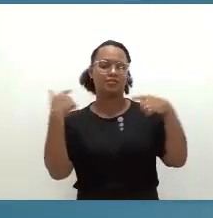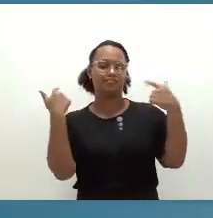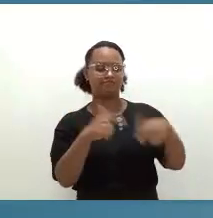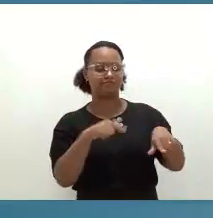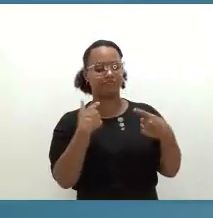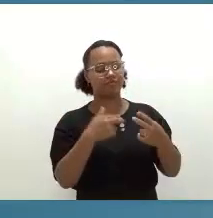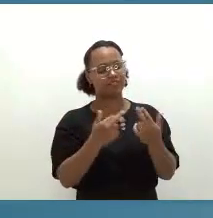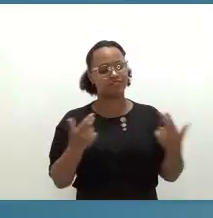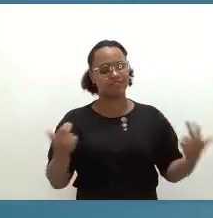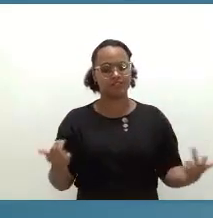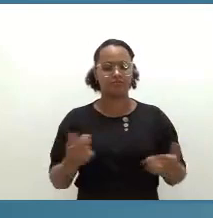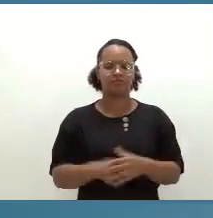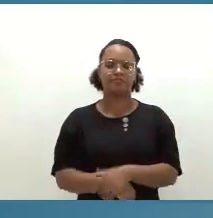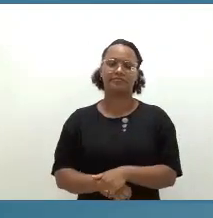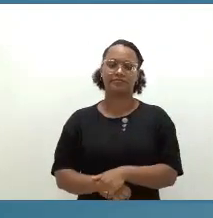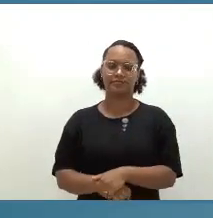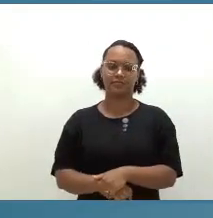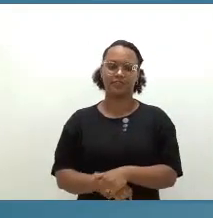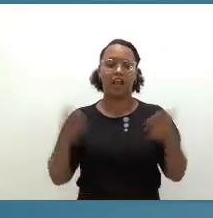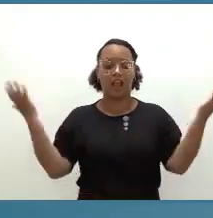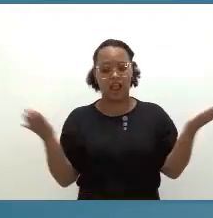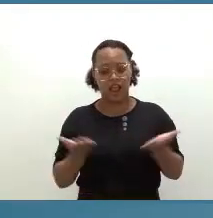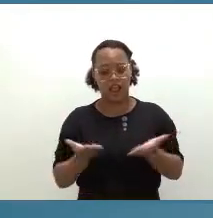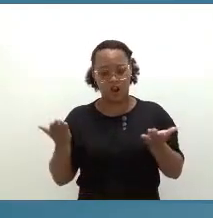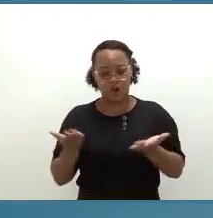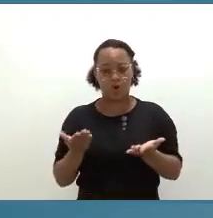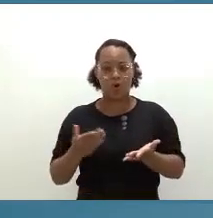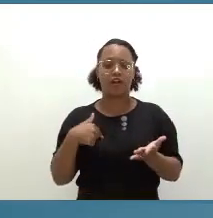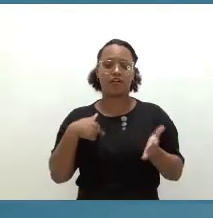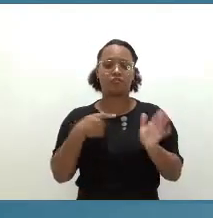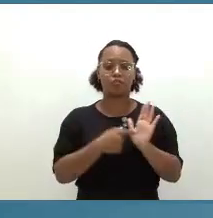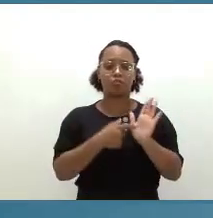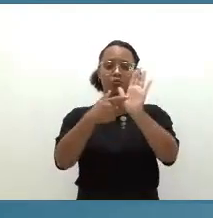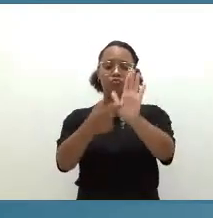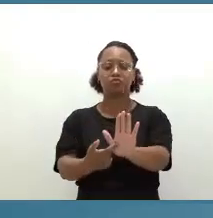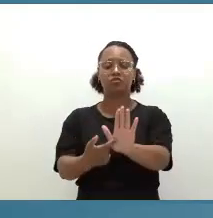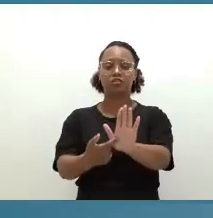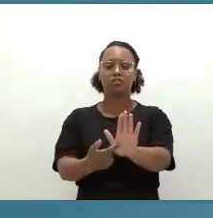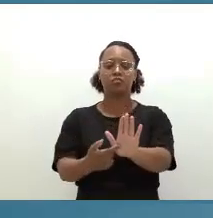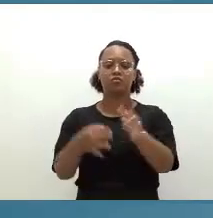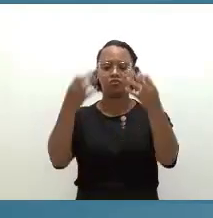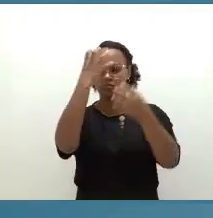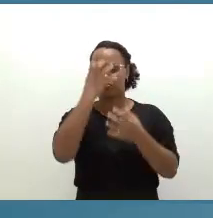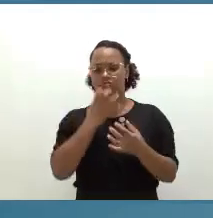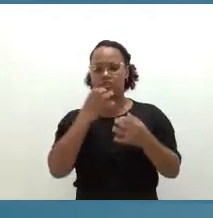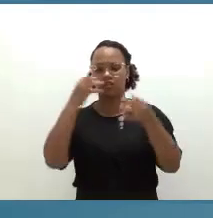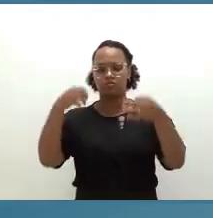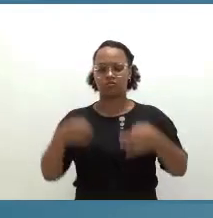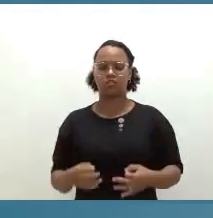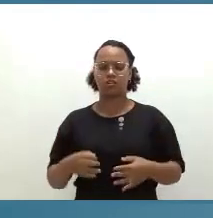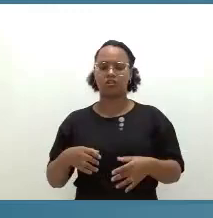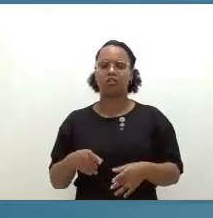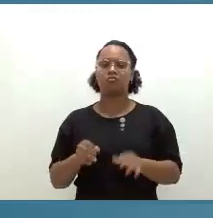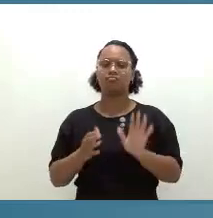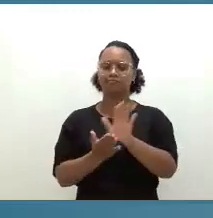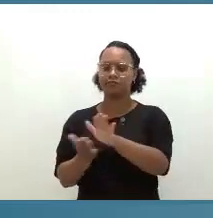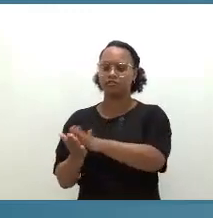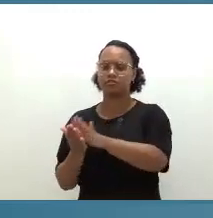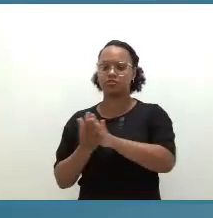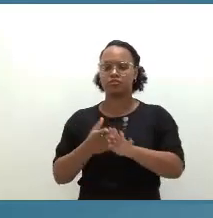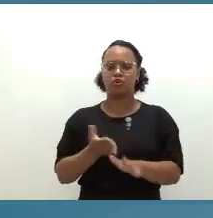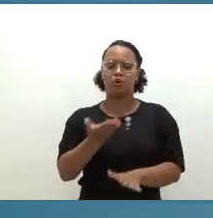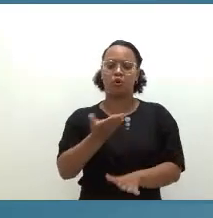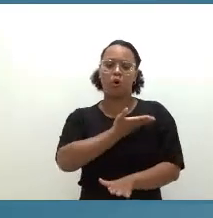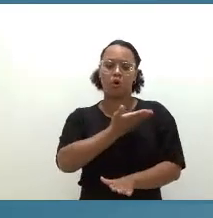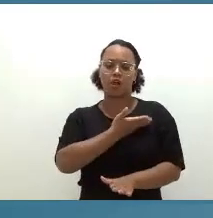unidade, prestigiando colegas que são merecedores dos cargos que irão ocupar. Quero, então, desejar